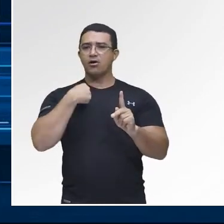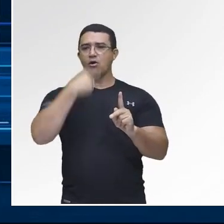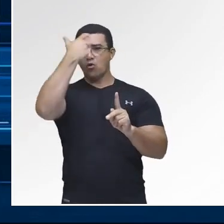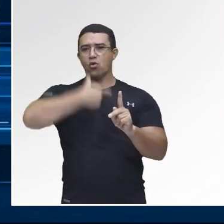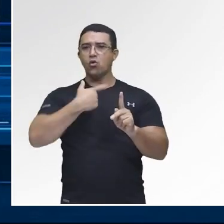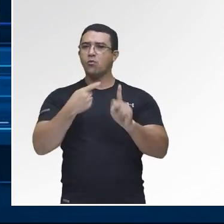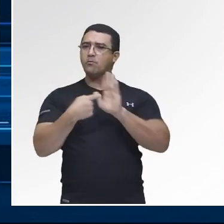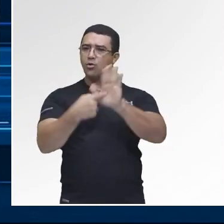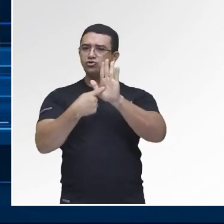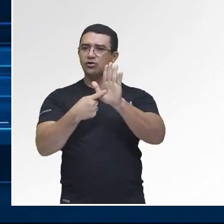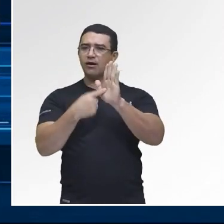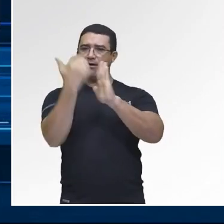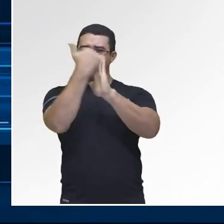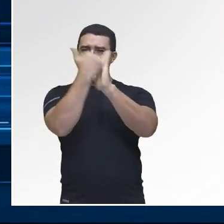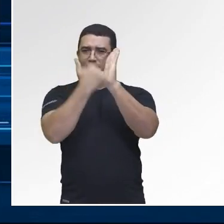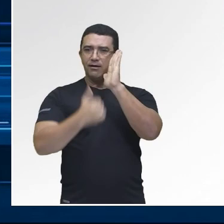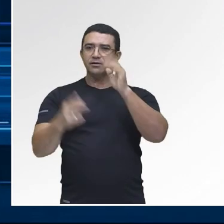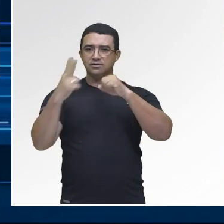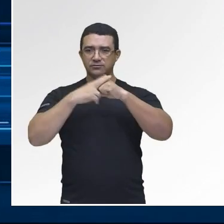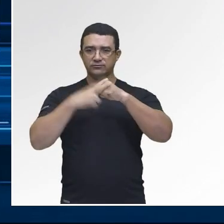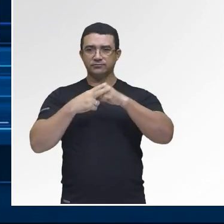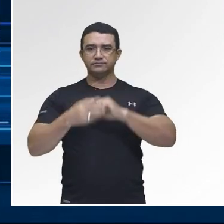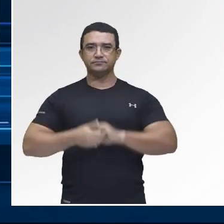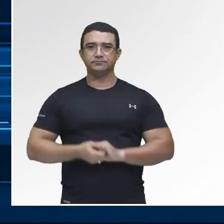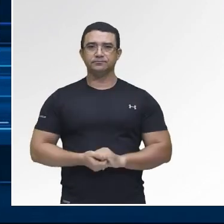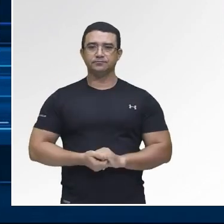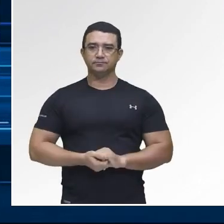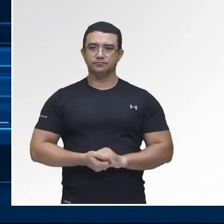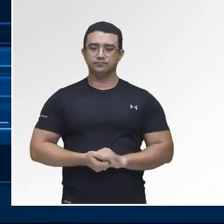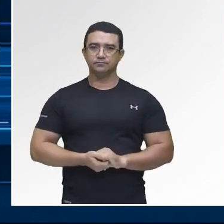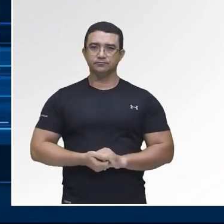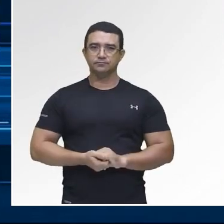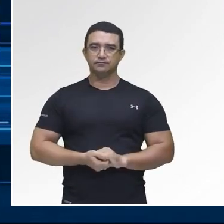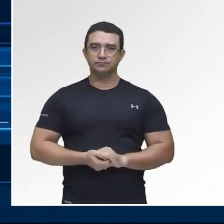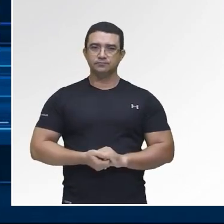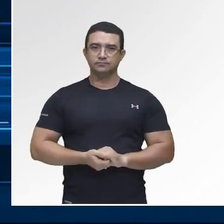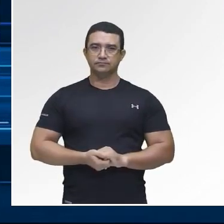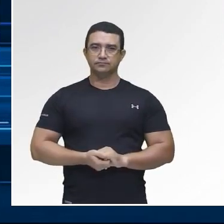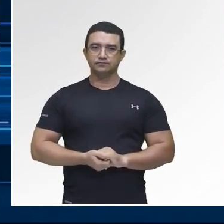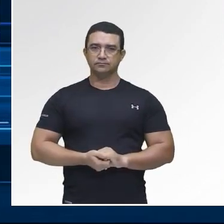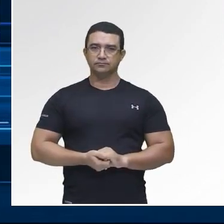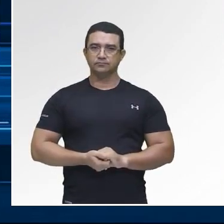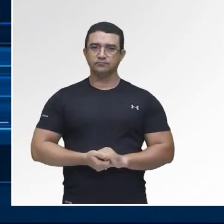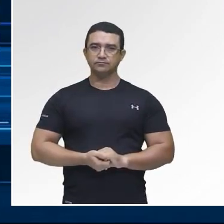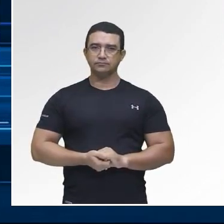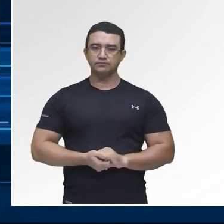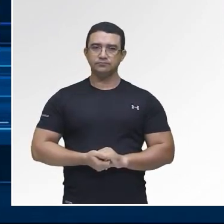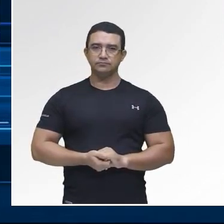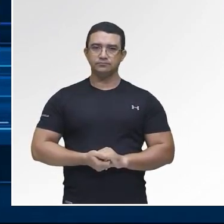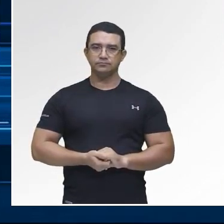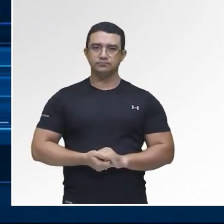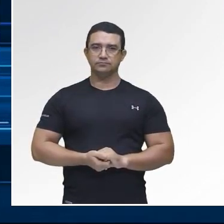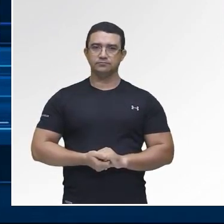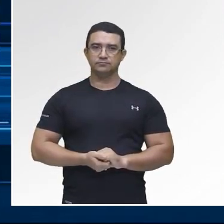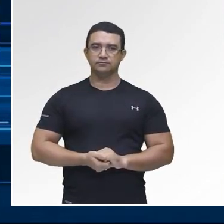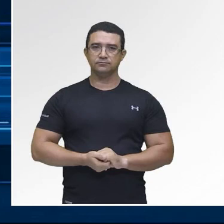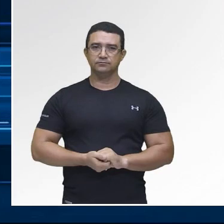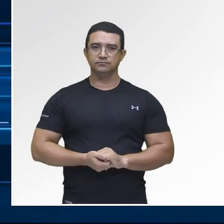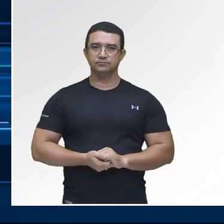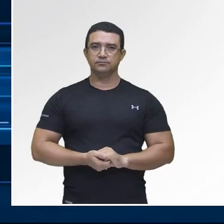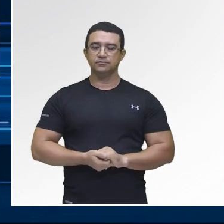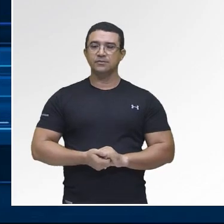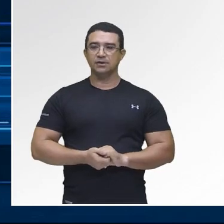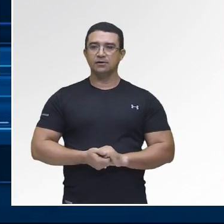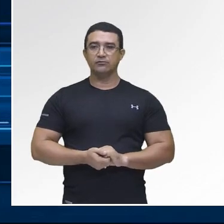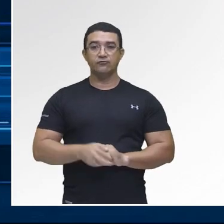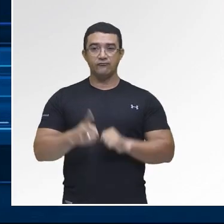verbos que nós vimos ao longo da aula. Olha só. Nossa verb list, lista de verbos. Então, tem o verbo em português,